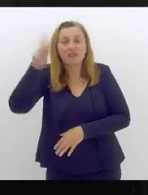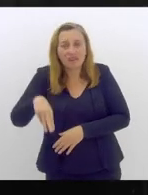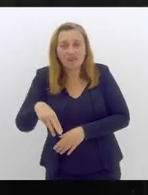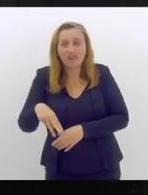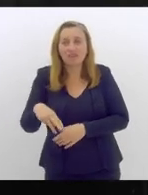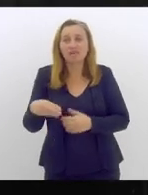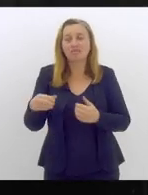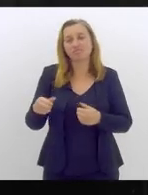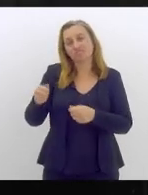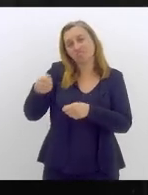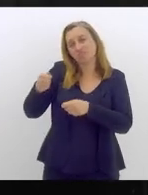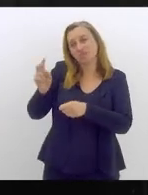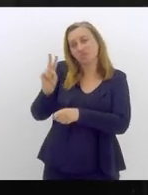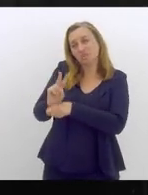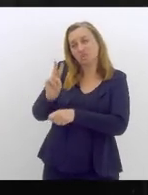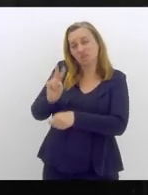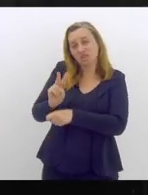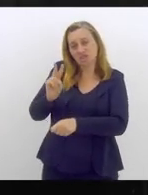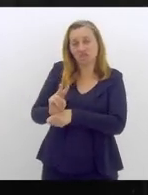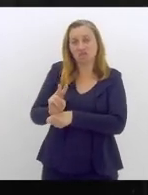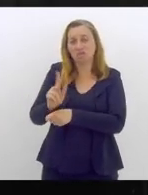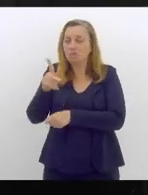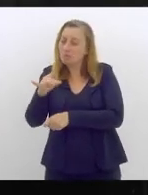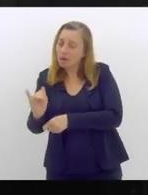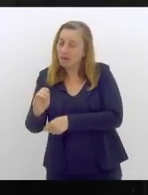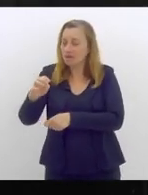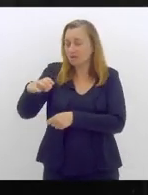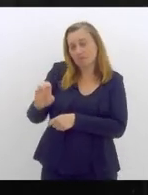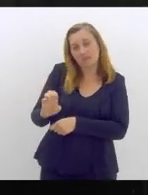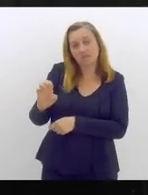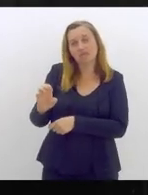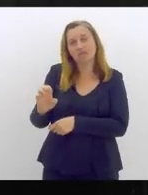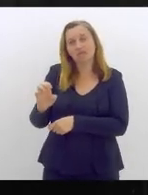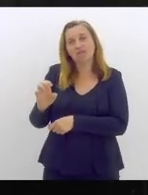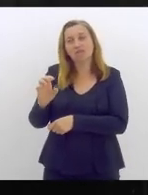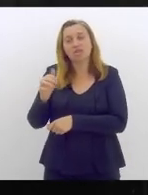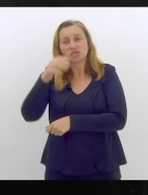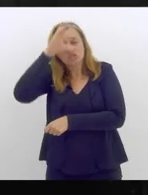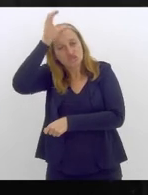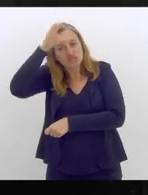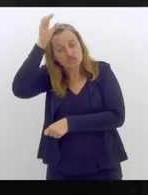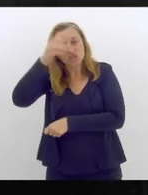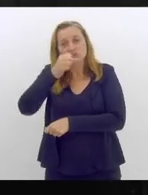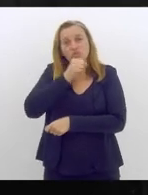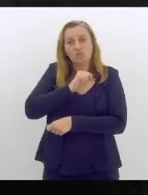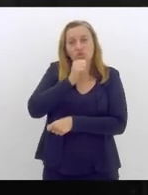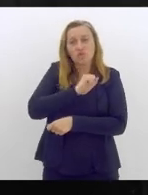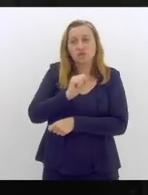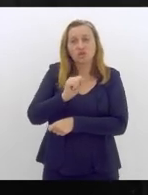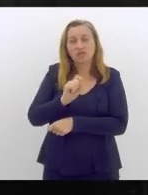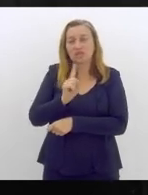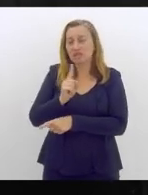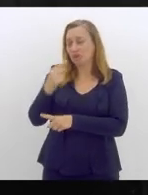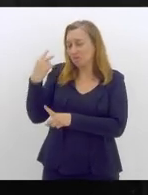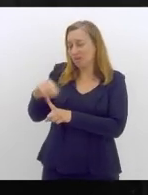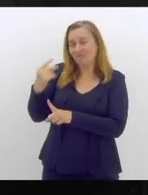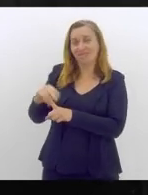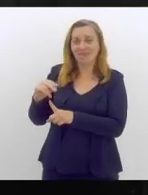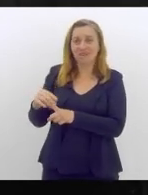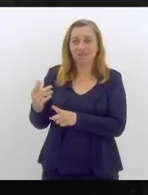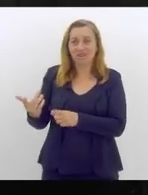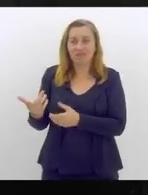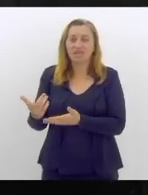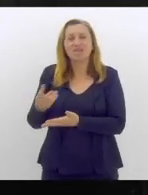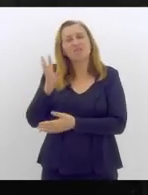protegê-los pelos seus pais pelos seus tios pelos seus avós imagina uma criança de